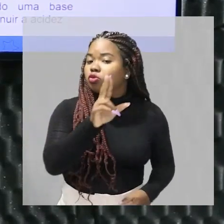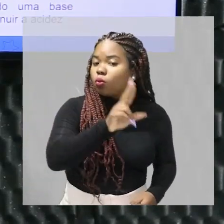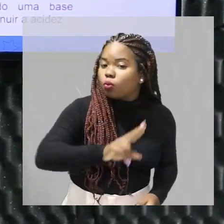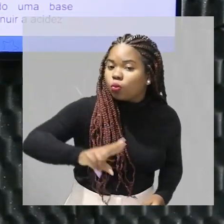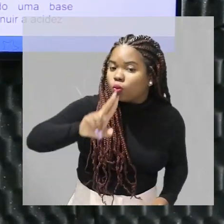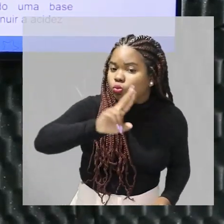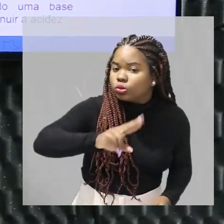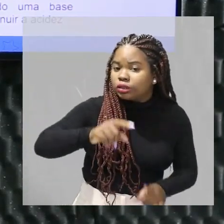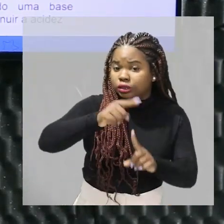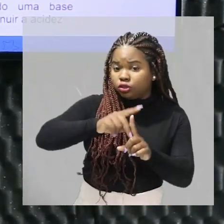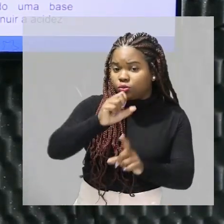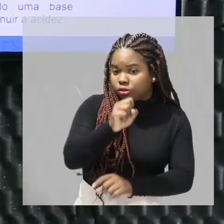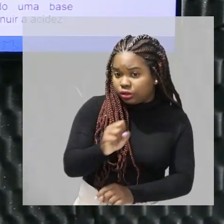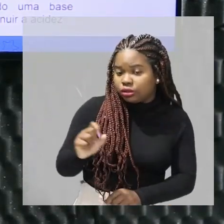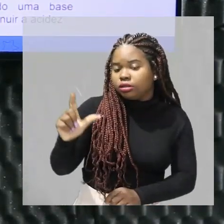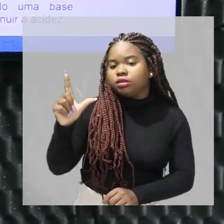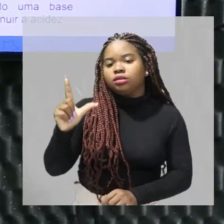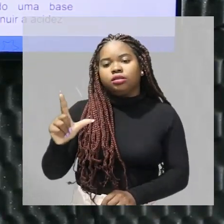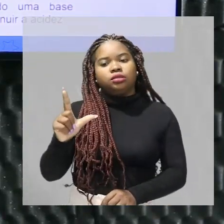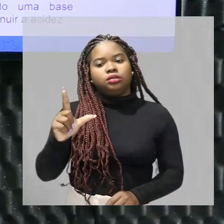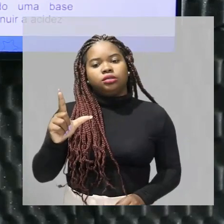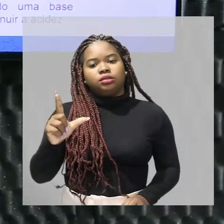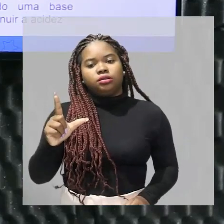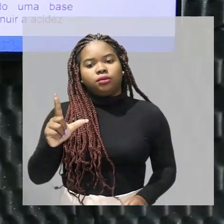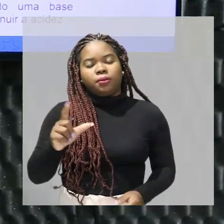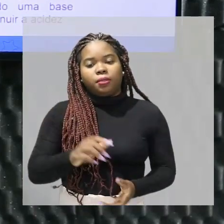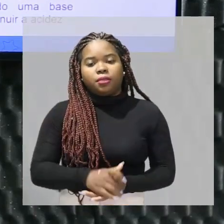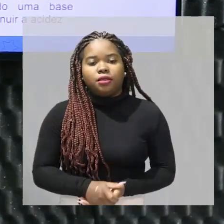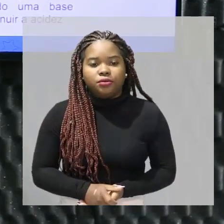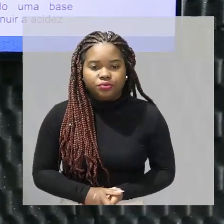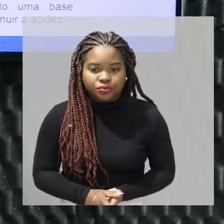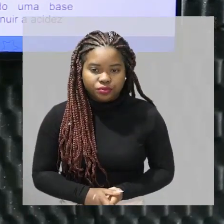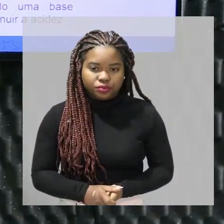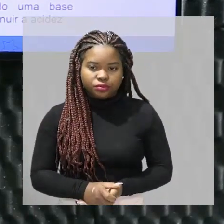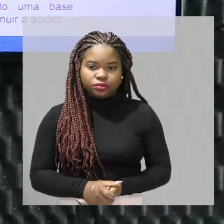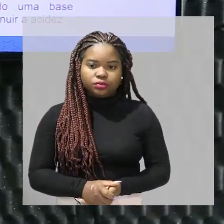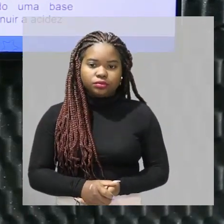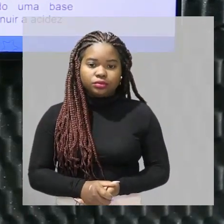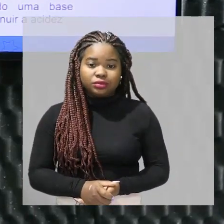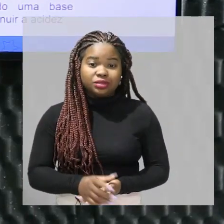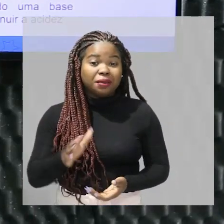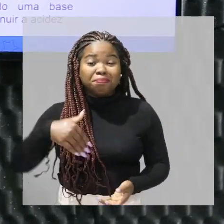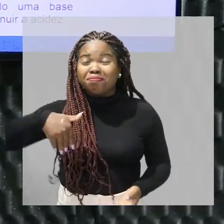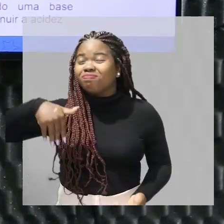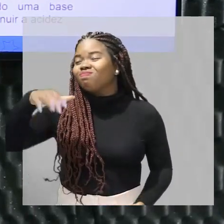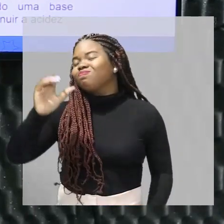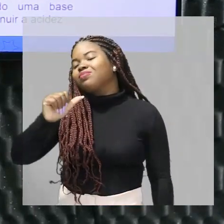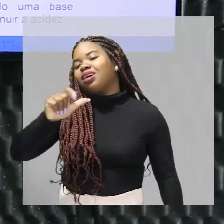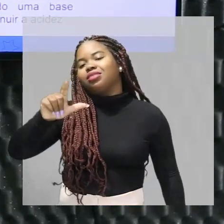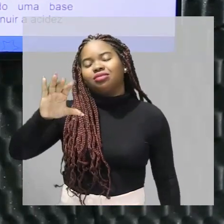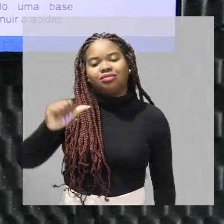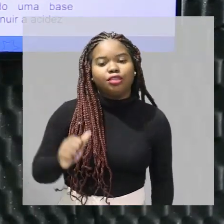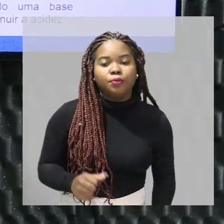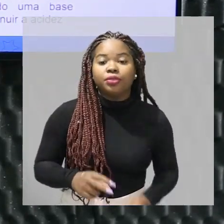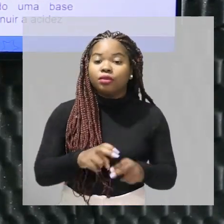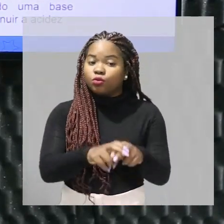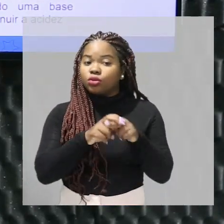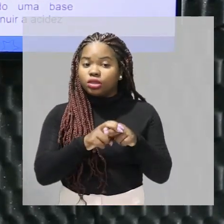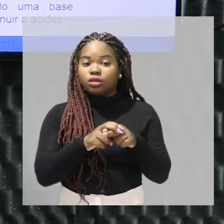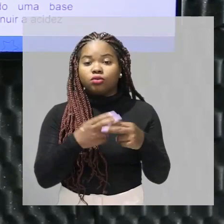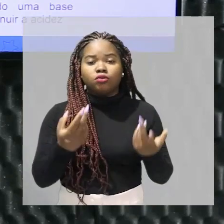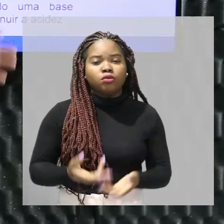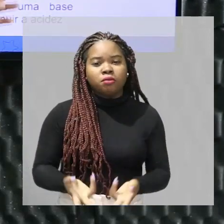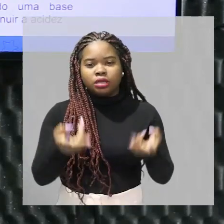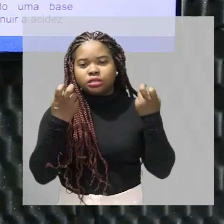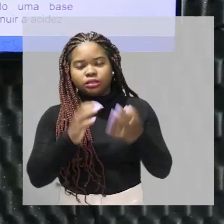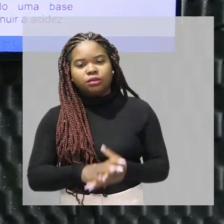utilizarmos esse sal, eu vou tornar o meio, ou seja, a solução mais ácida ainda. Portanto, turminha,